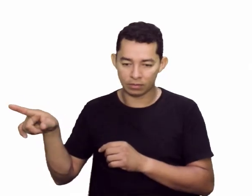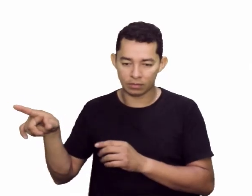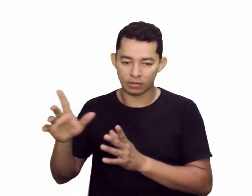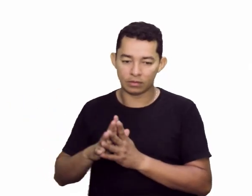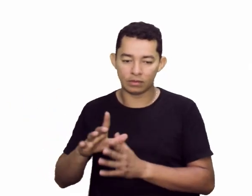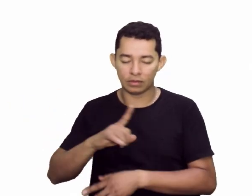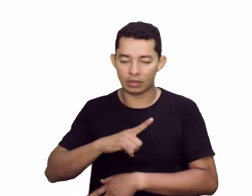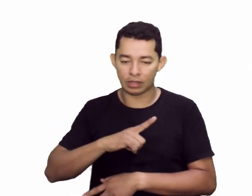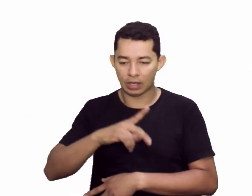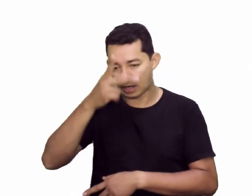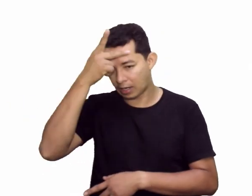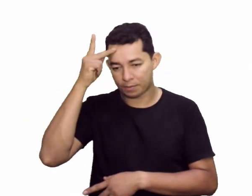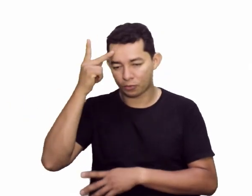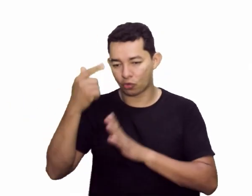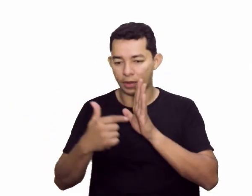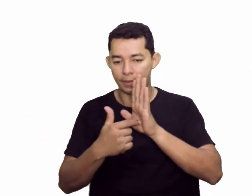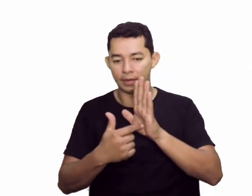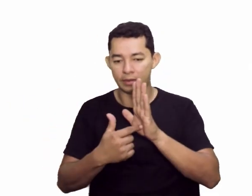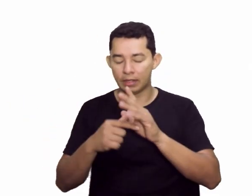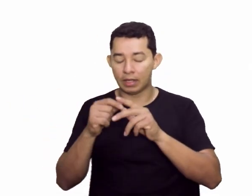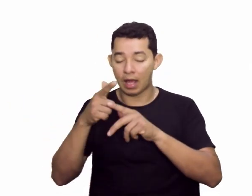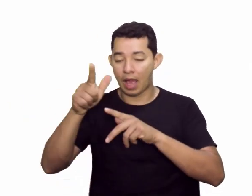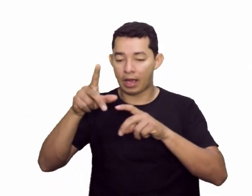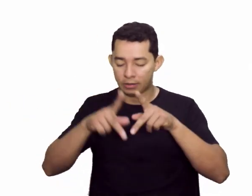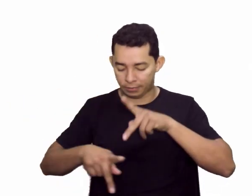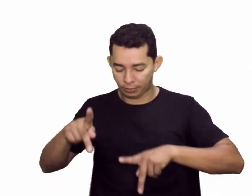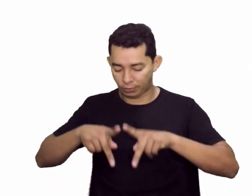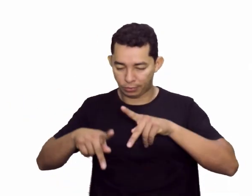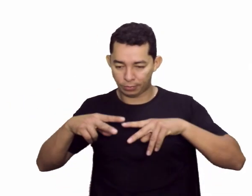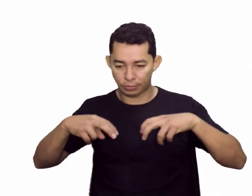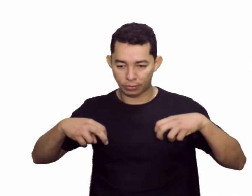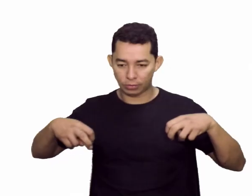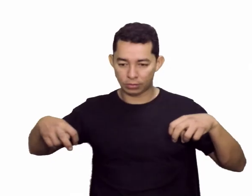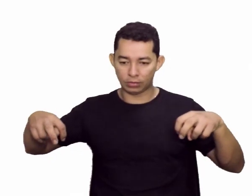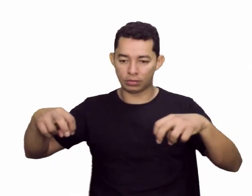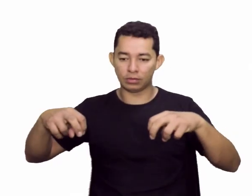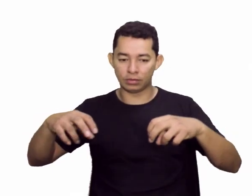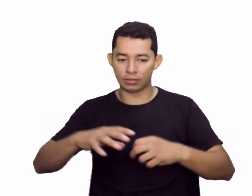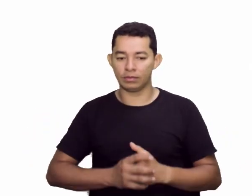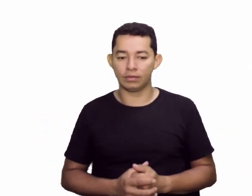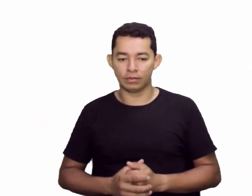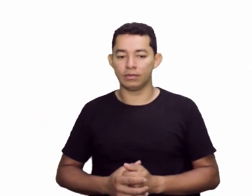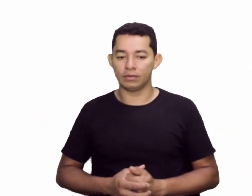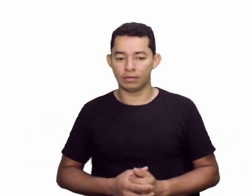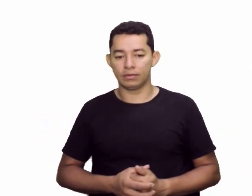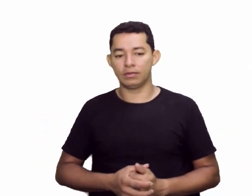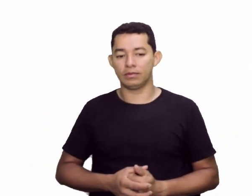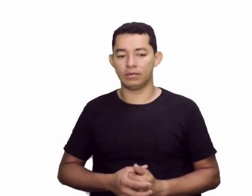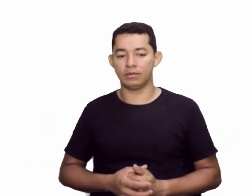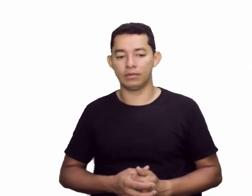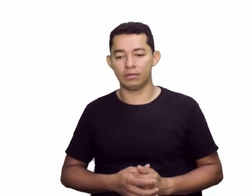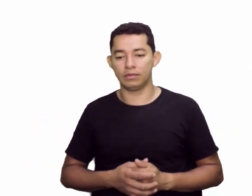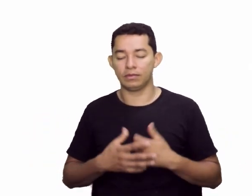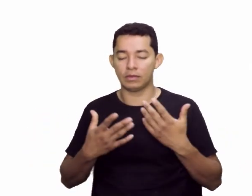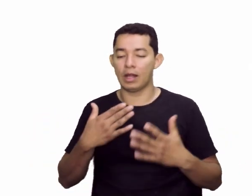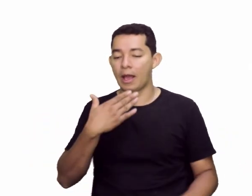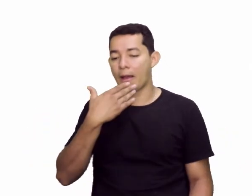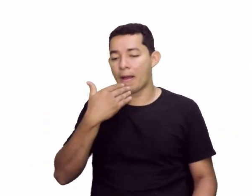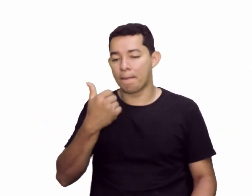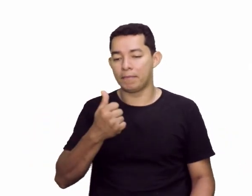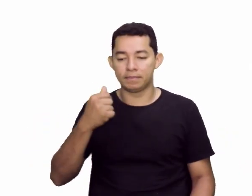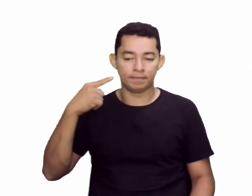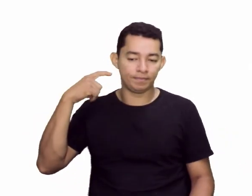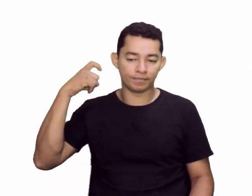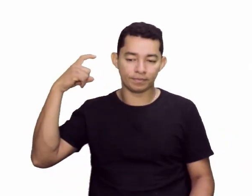e aqui, porque o som se propaga para cima, então facilita as pessoas ouvirem,